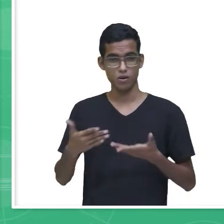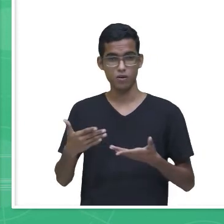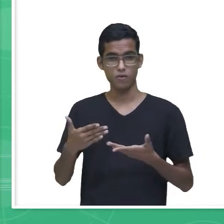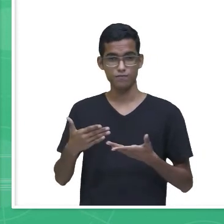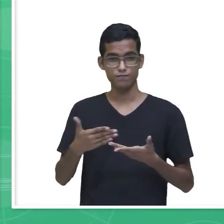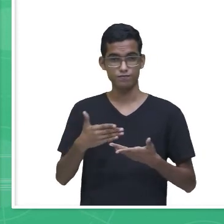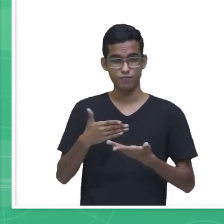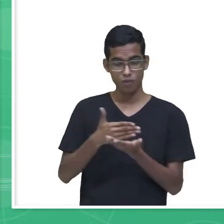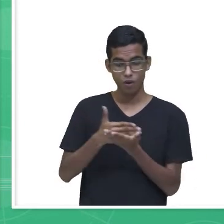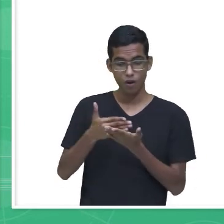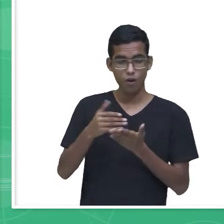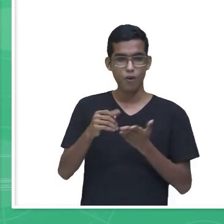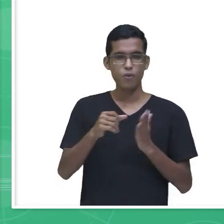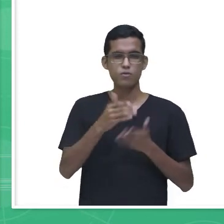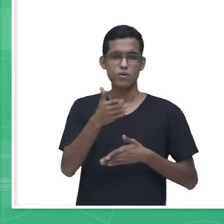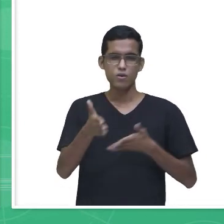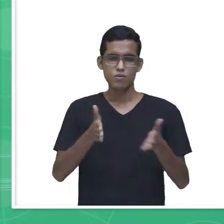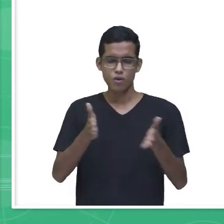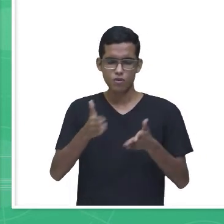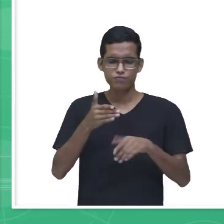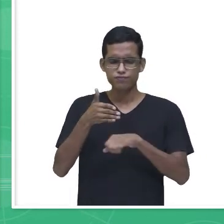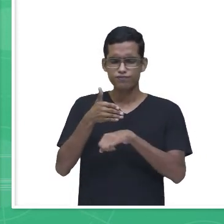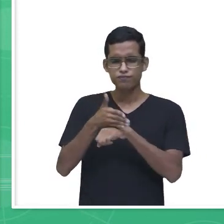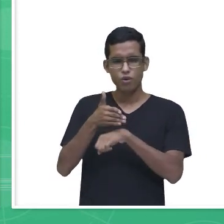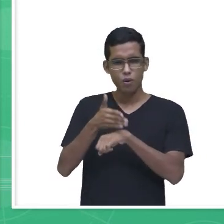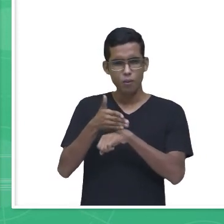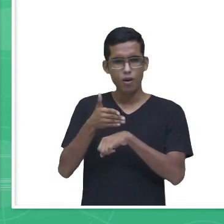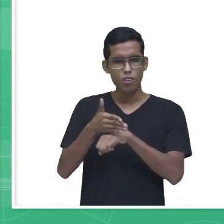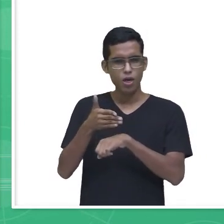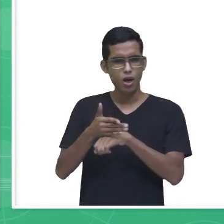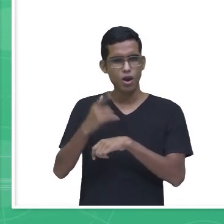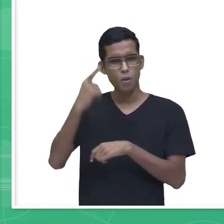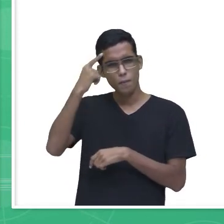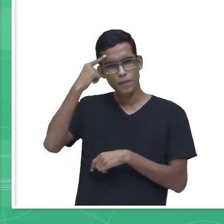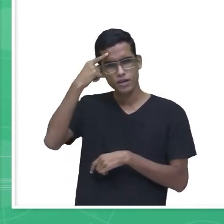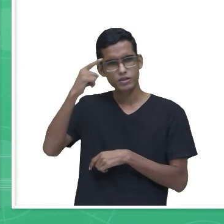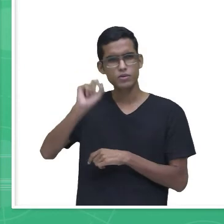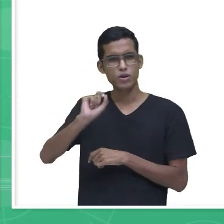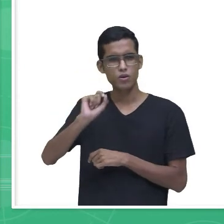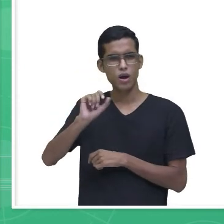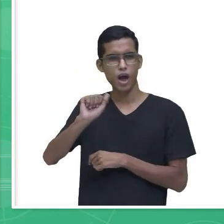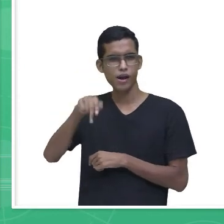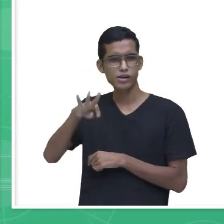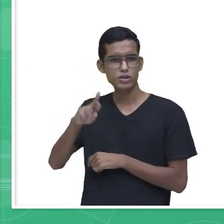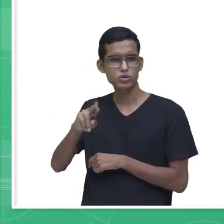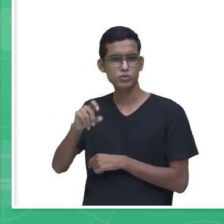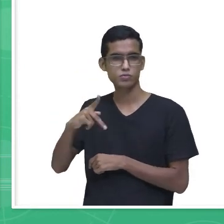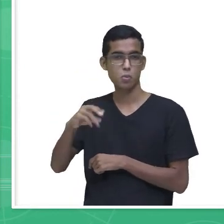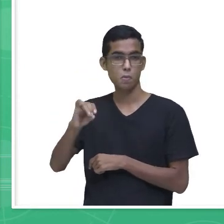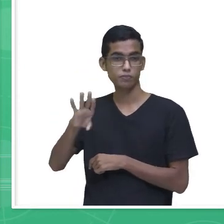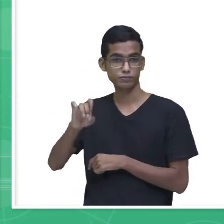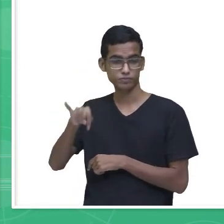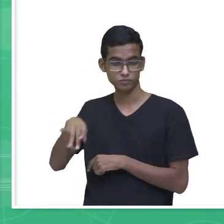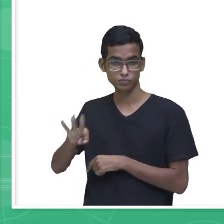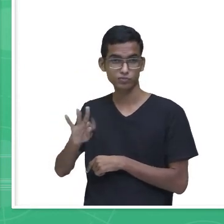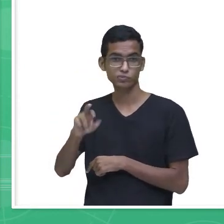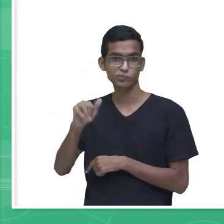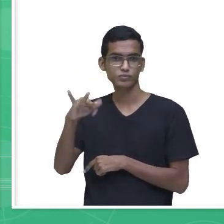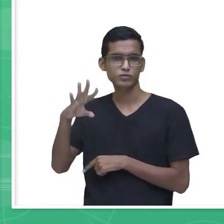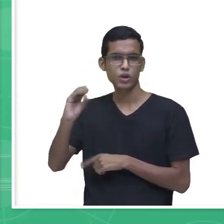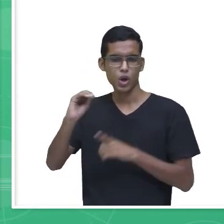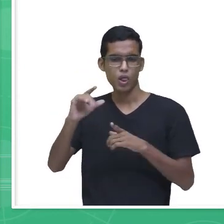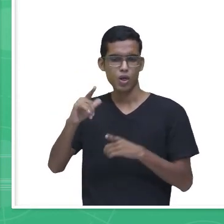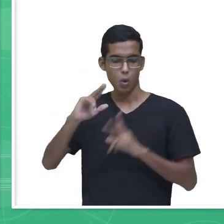pensamento o quê? O pensamento antropocêntrico, marca da modernidade, tá? Eleva a humanidade a um novo status, um